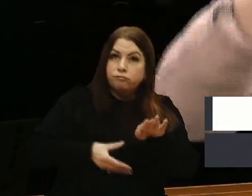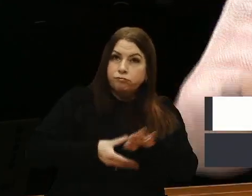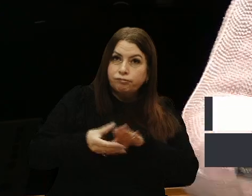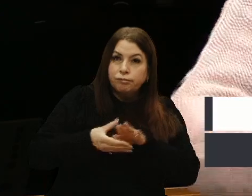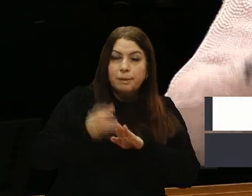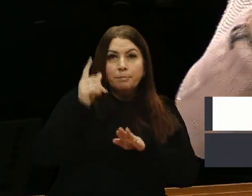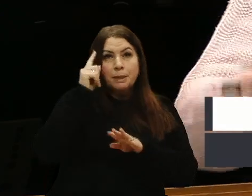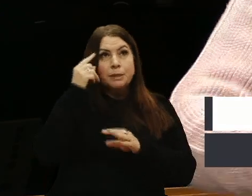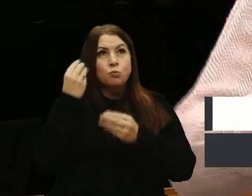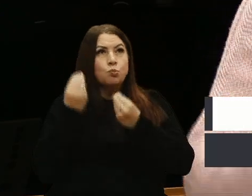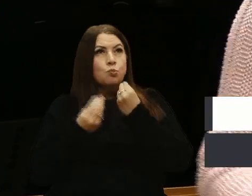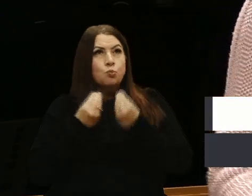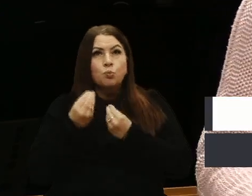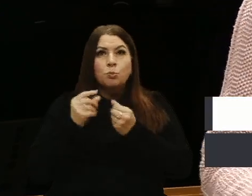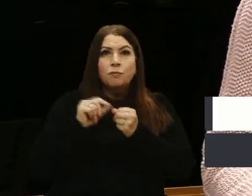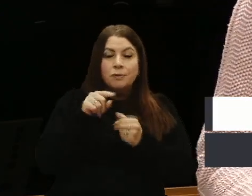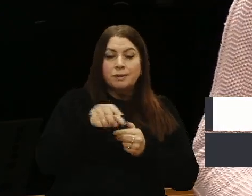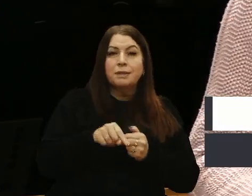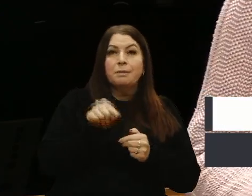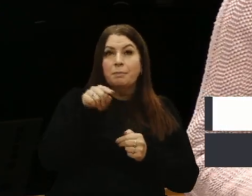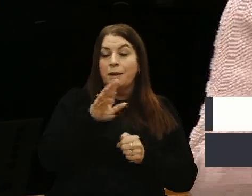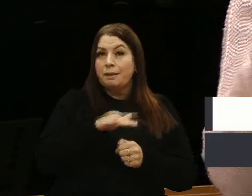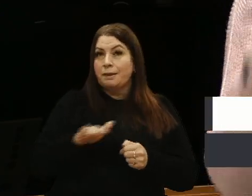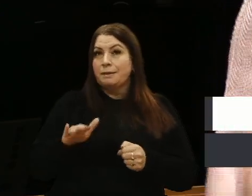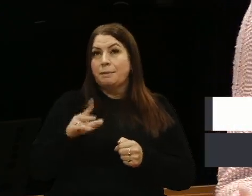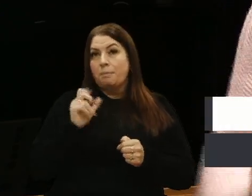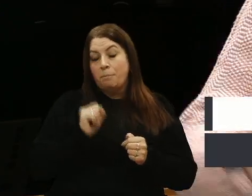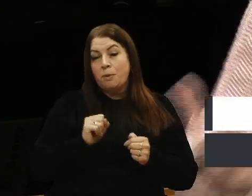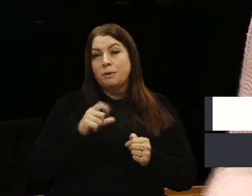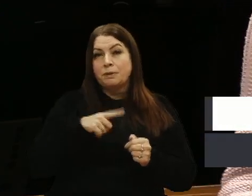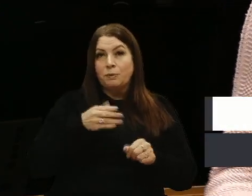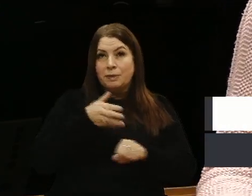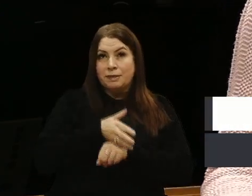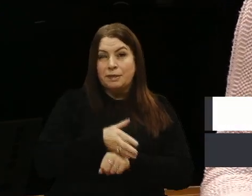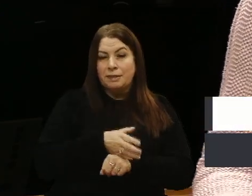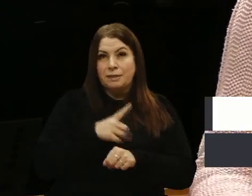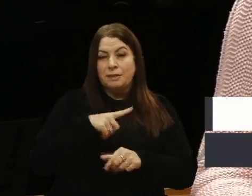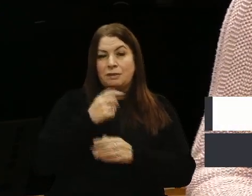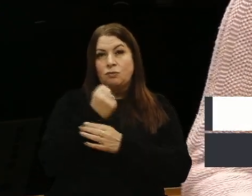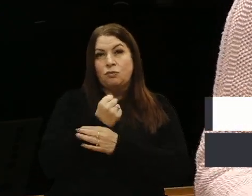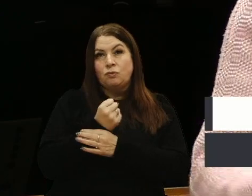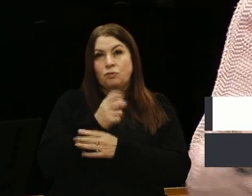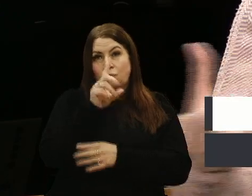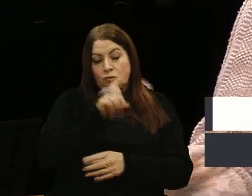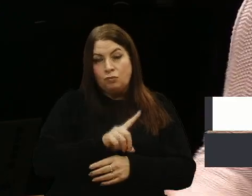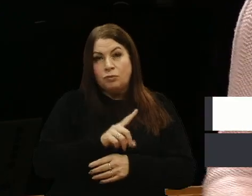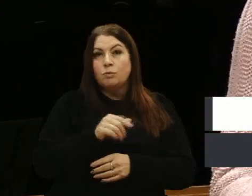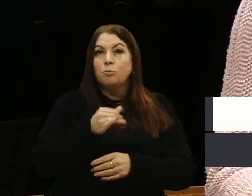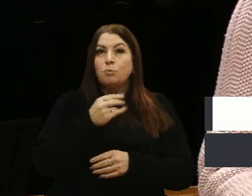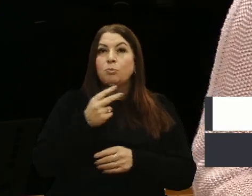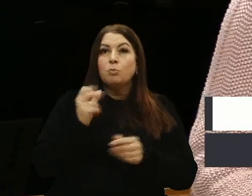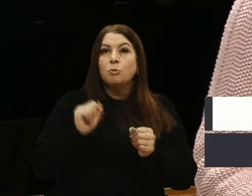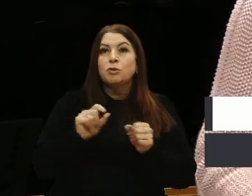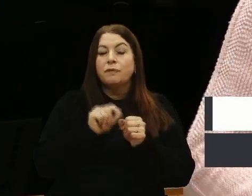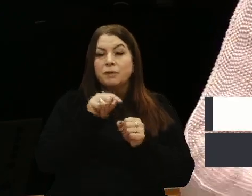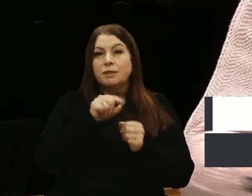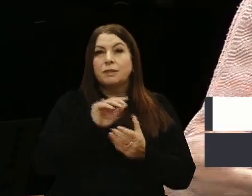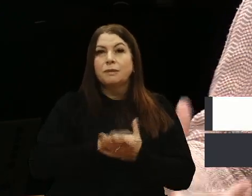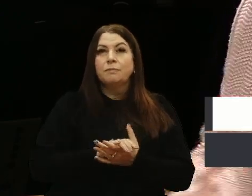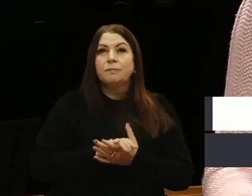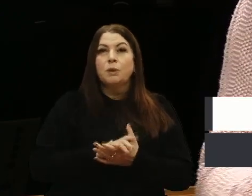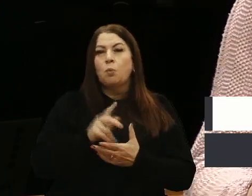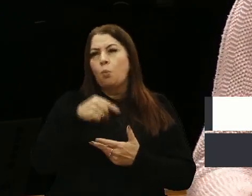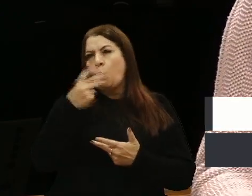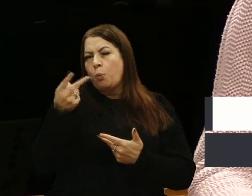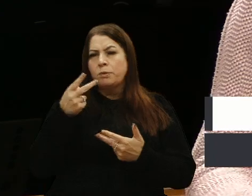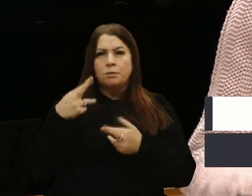pensar como que ela pode fazer para que a criança possa ter o acesso e a garantia dos seus direitos. Né, eu poderia estar fazendo aqui